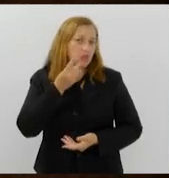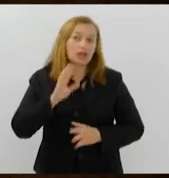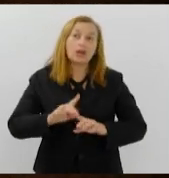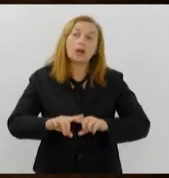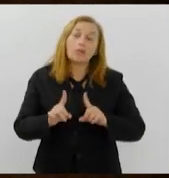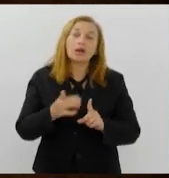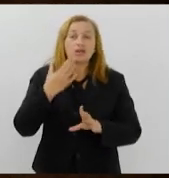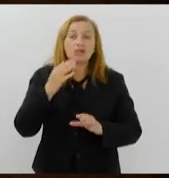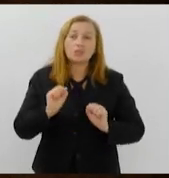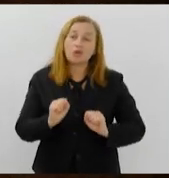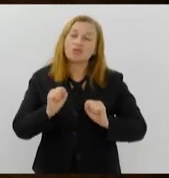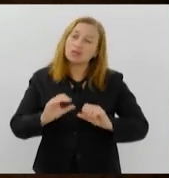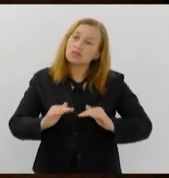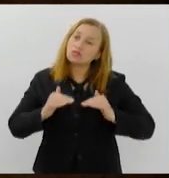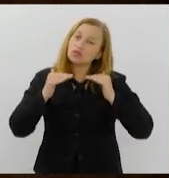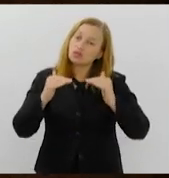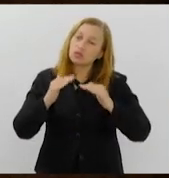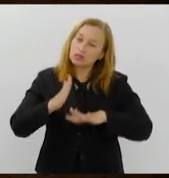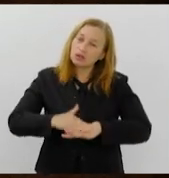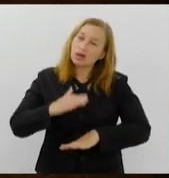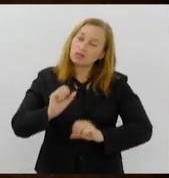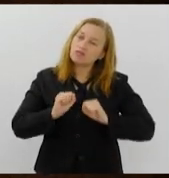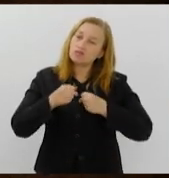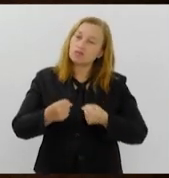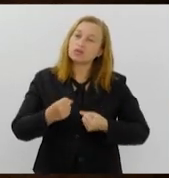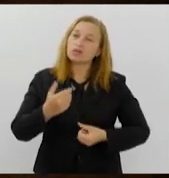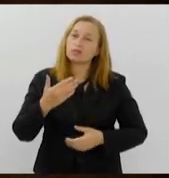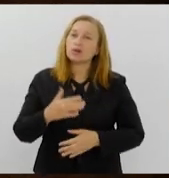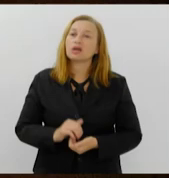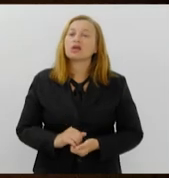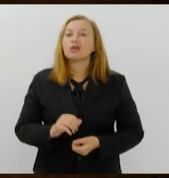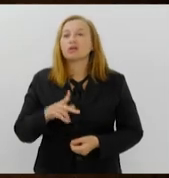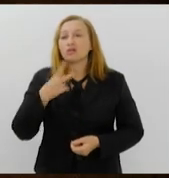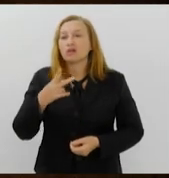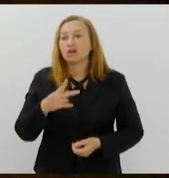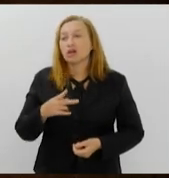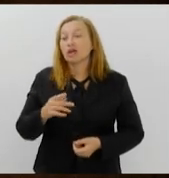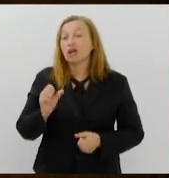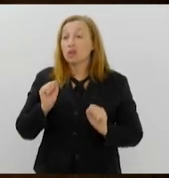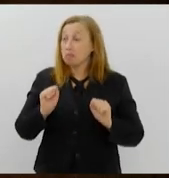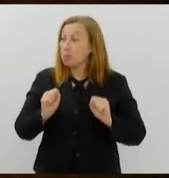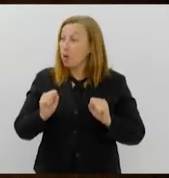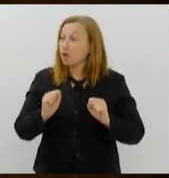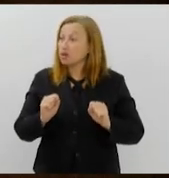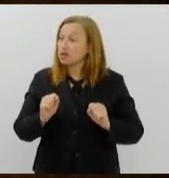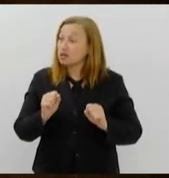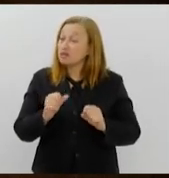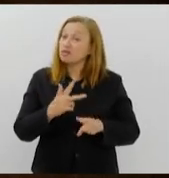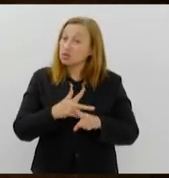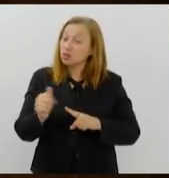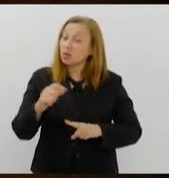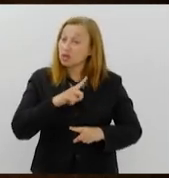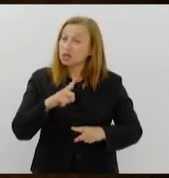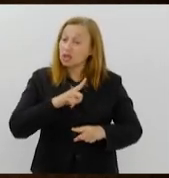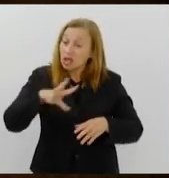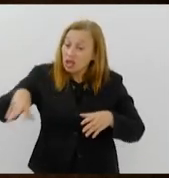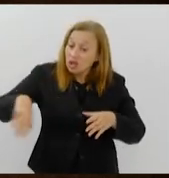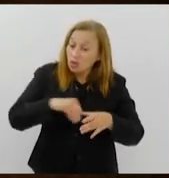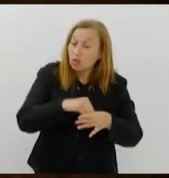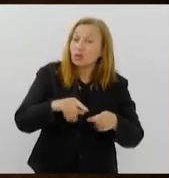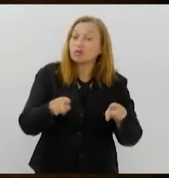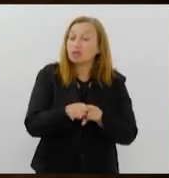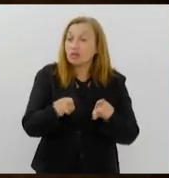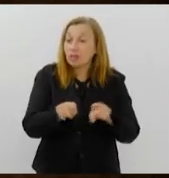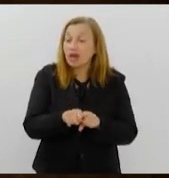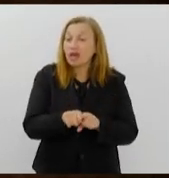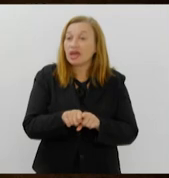pode fazer um esforço maior ainda. E, como eu disse outro dia, ao invés de um gol, ele pode meter um gol de placa, colocando os investigadores,